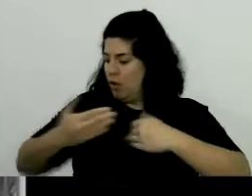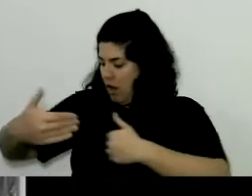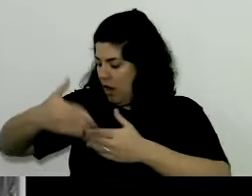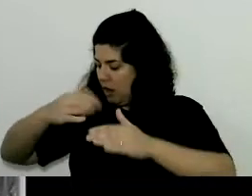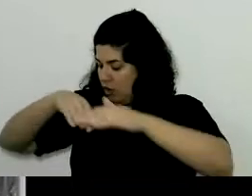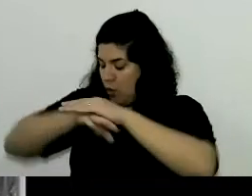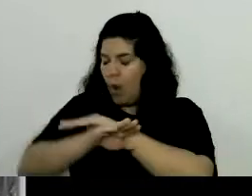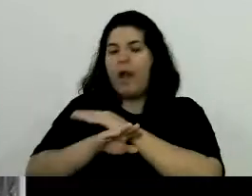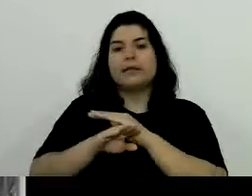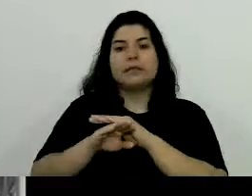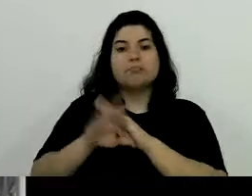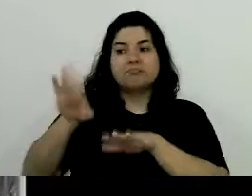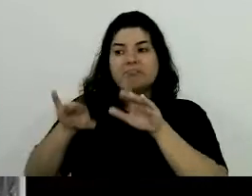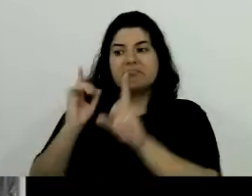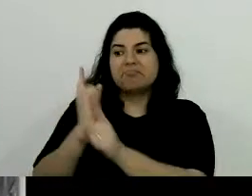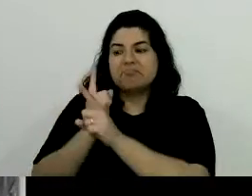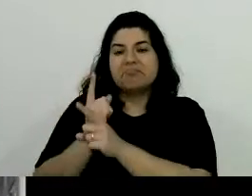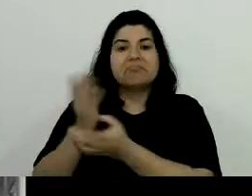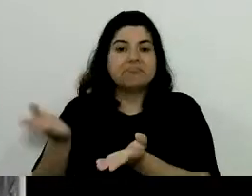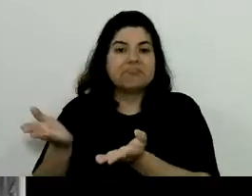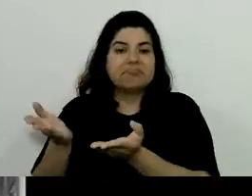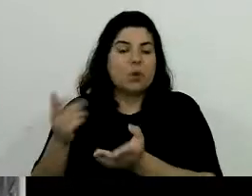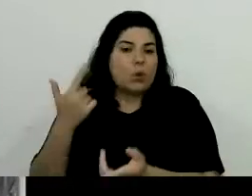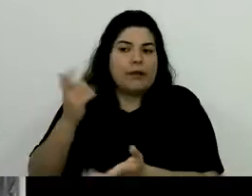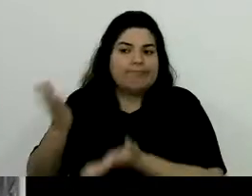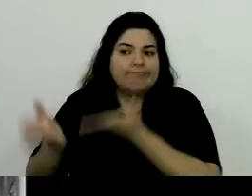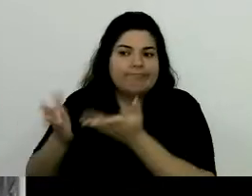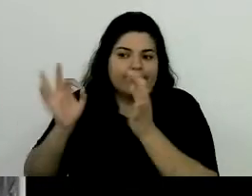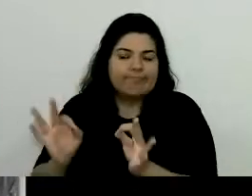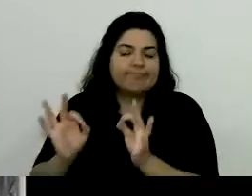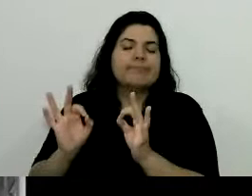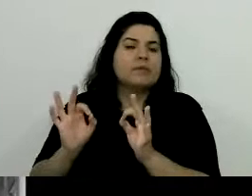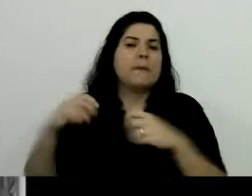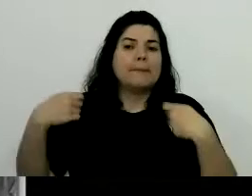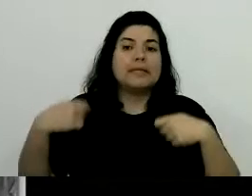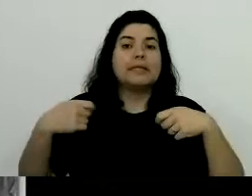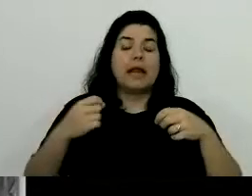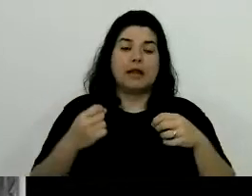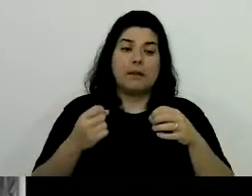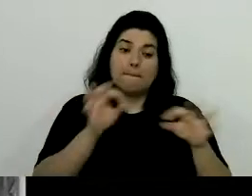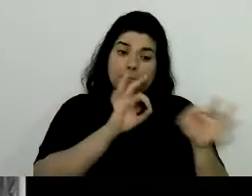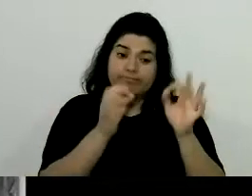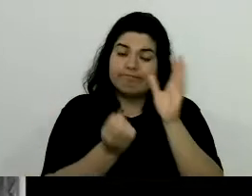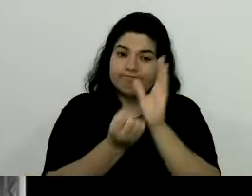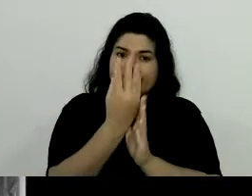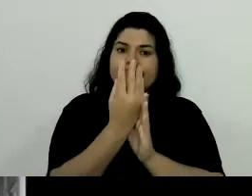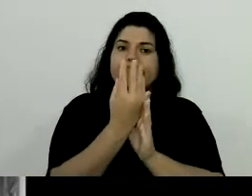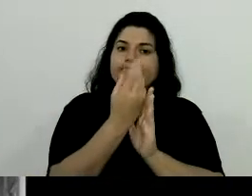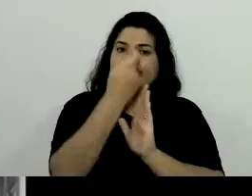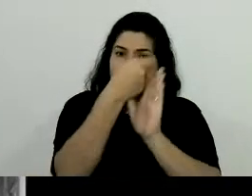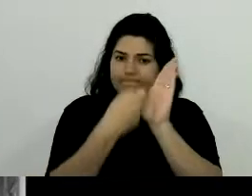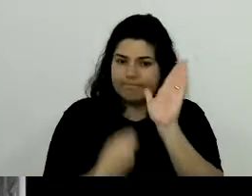Então, nesse momento é o momento da gente identificar e produzir registros, né, do que a gente